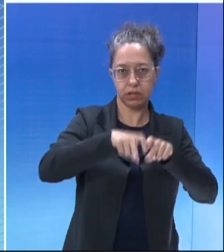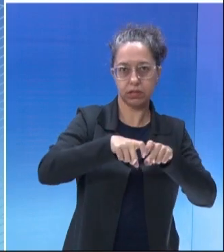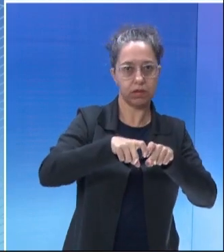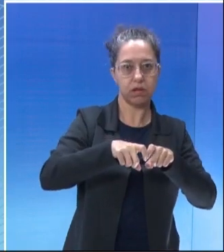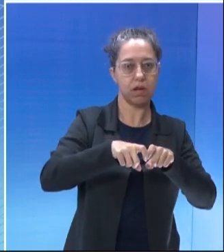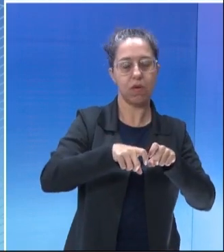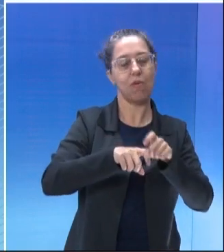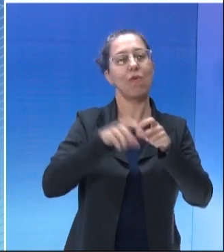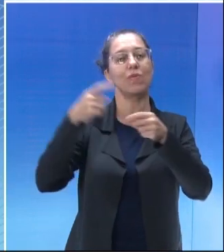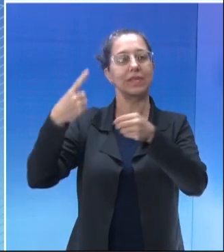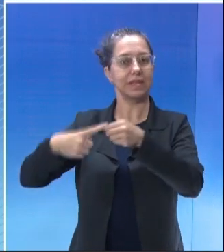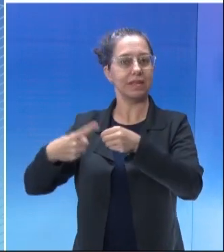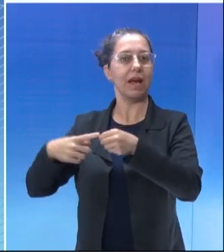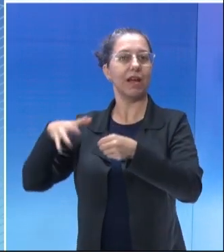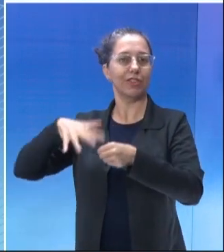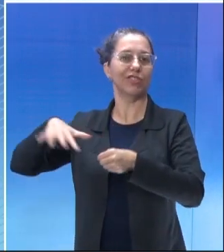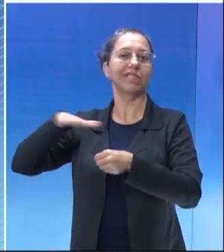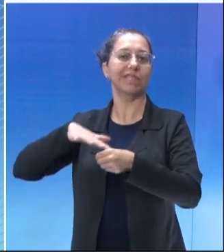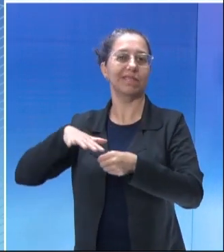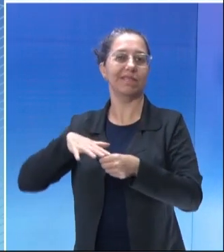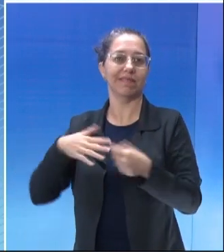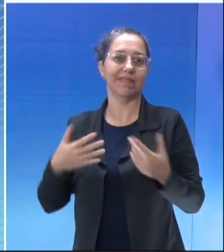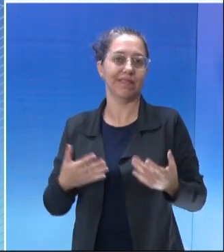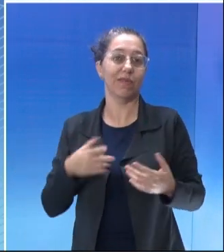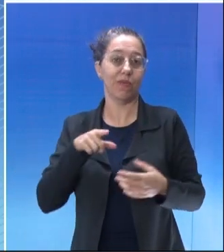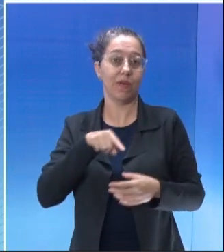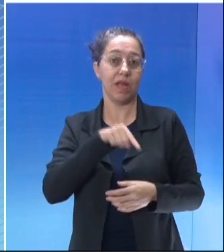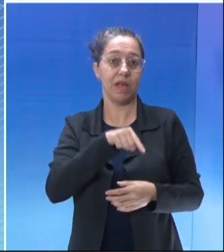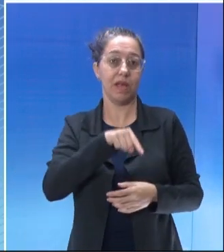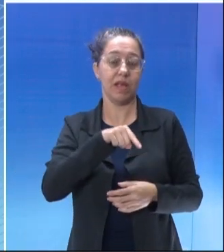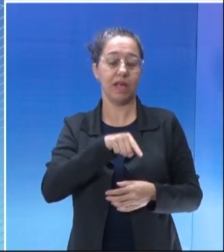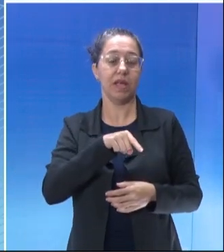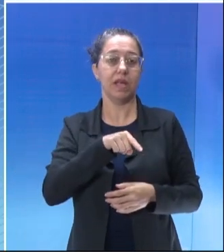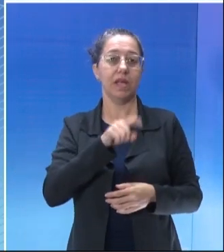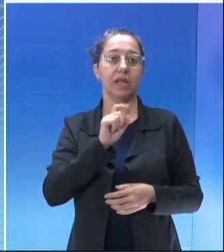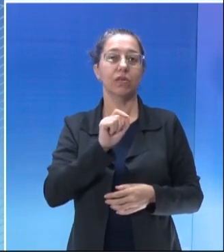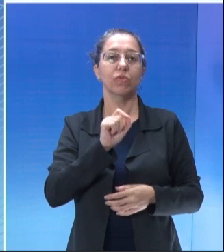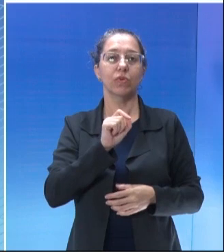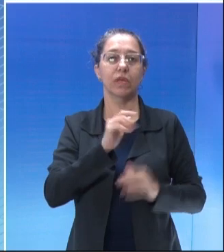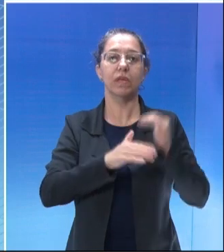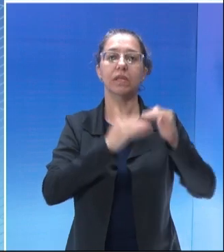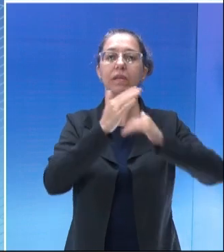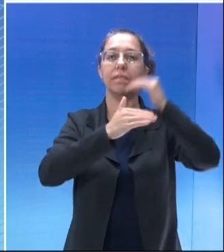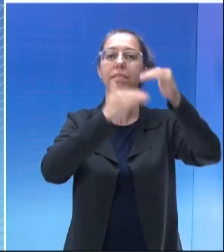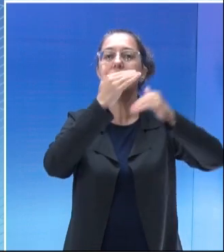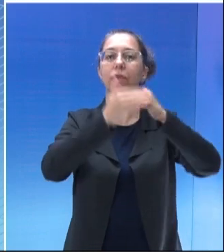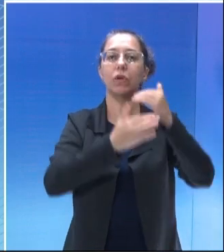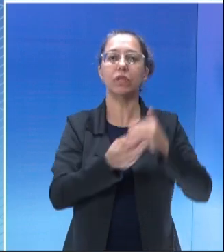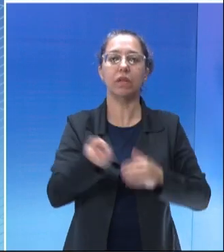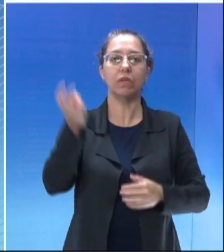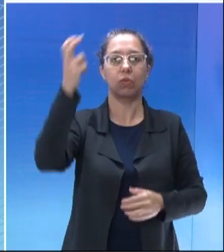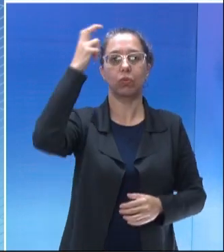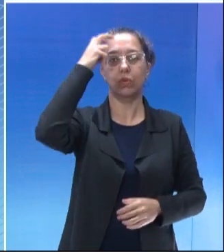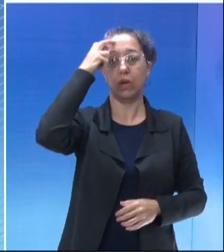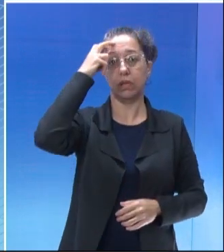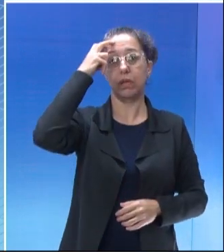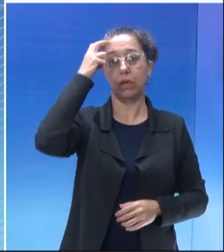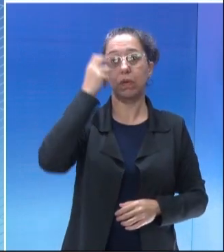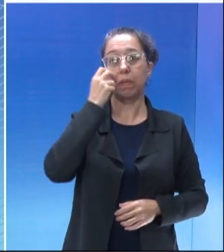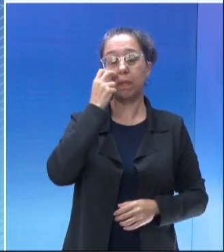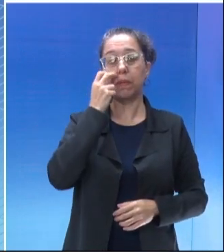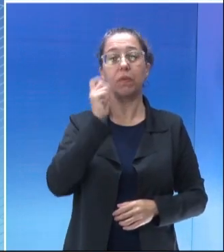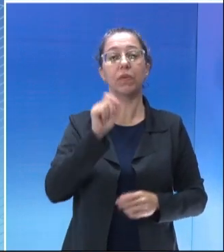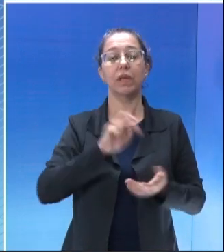urbanas. Nós temos que entender também o que é o processo de aculturação. O que